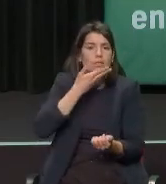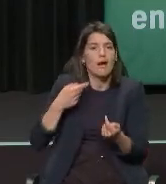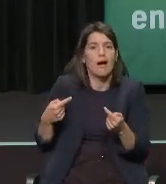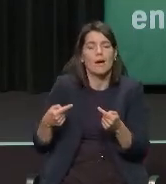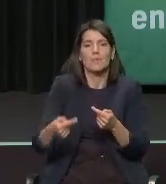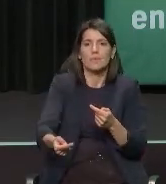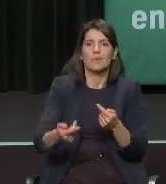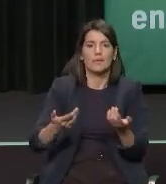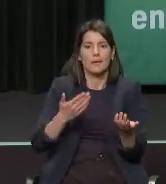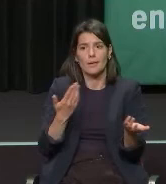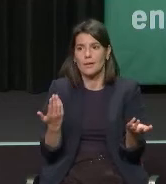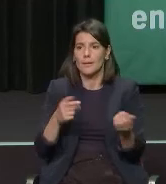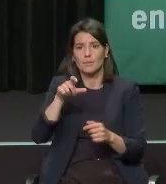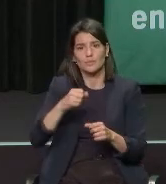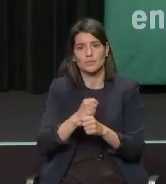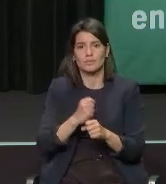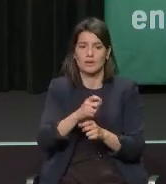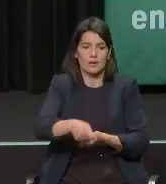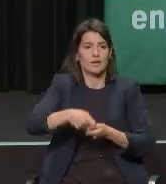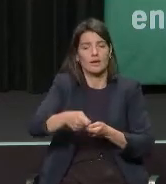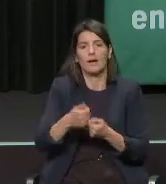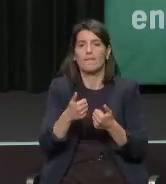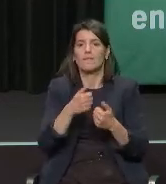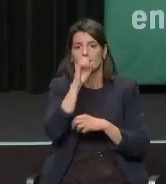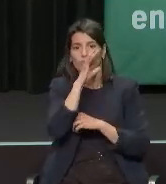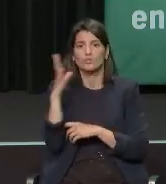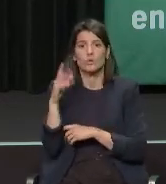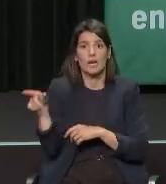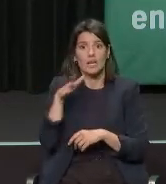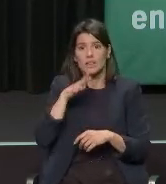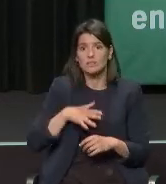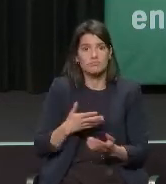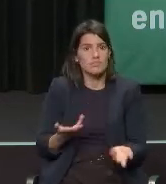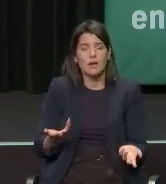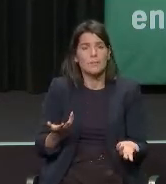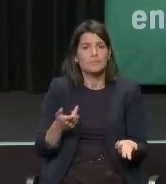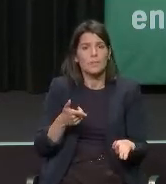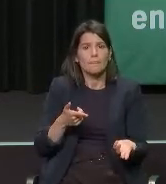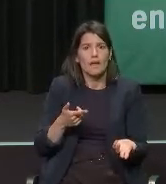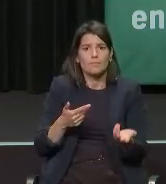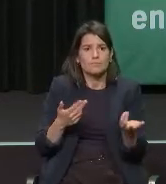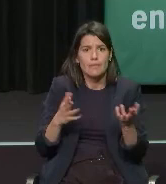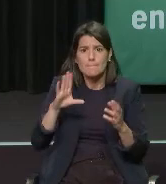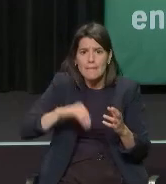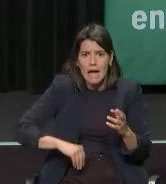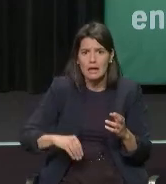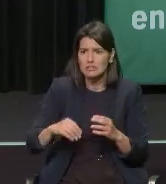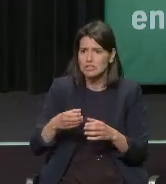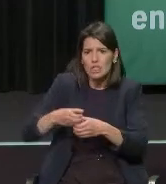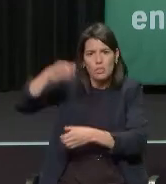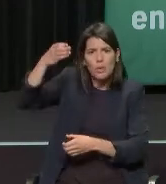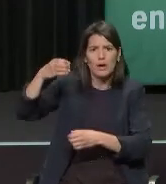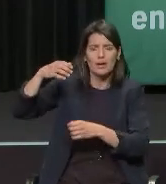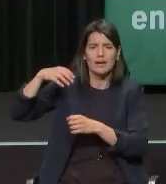de terreno para os produtores florestais, e era ele a dizer-me: não se consegue construir mais torres, montar aí mais